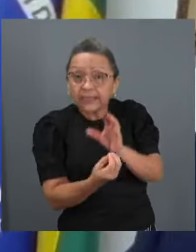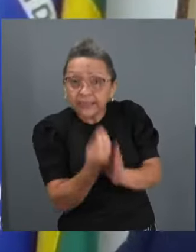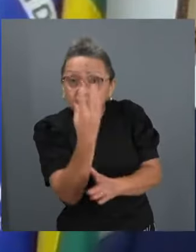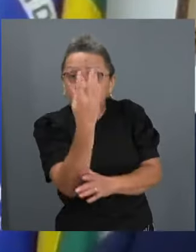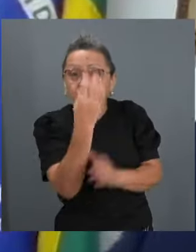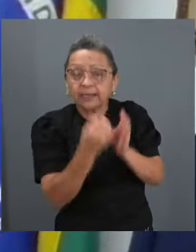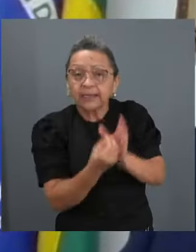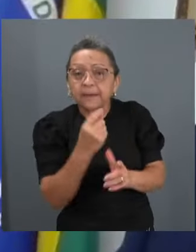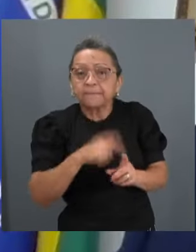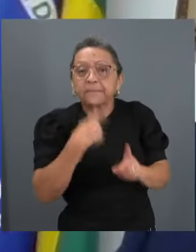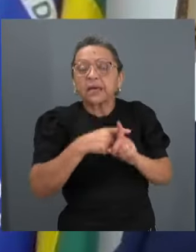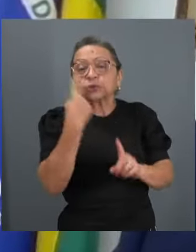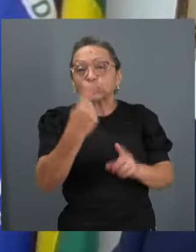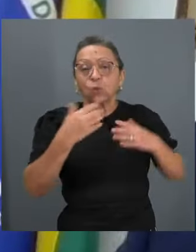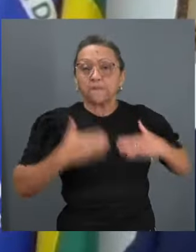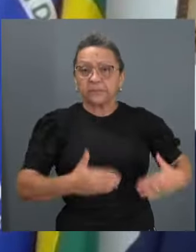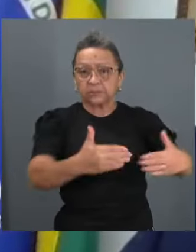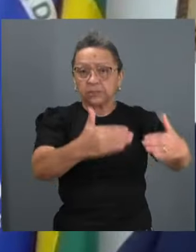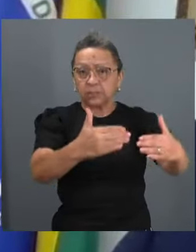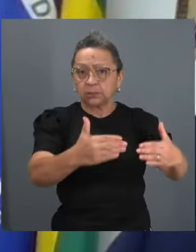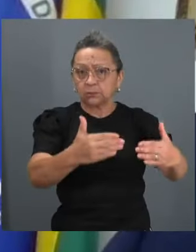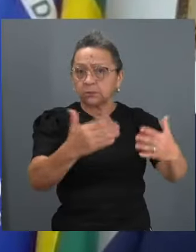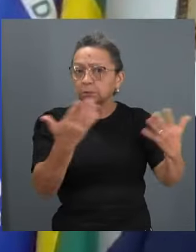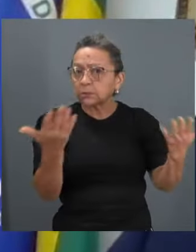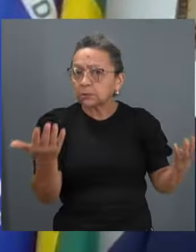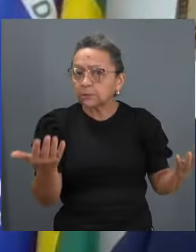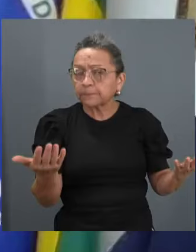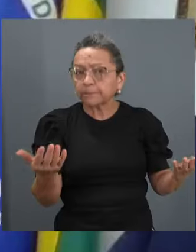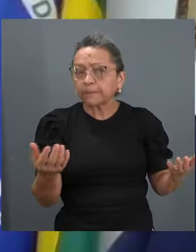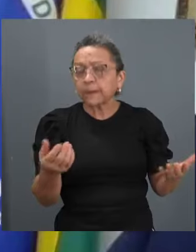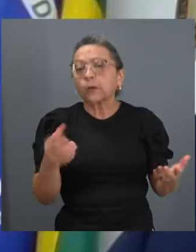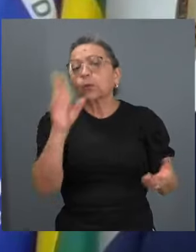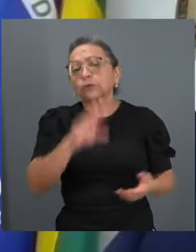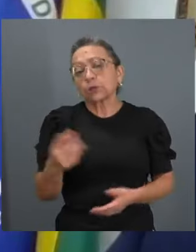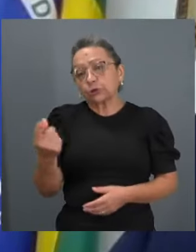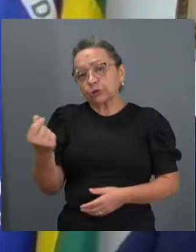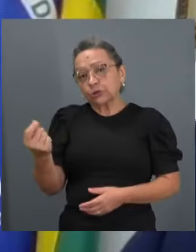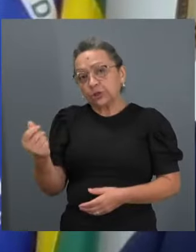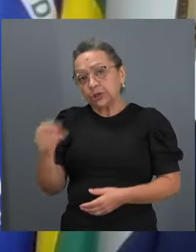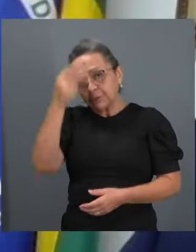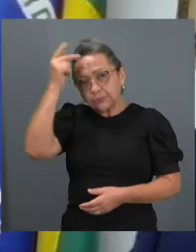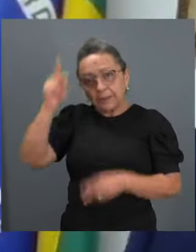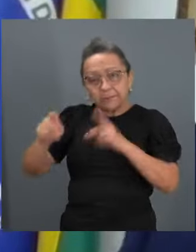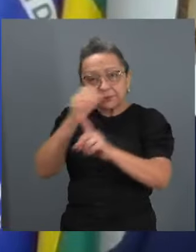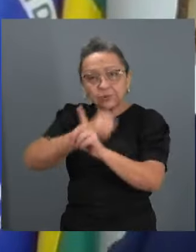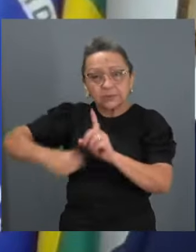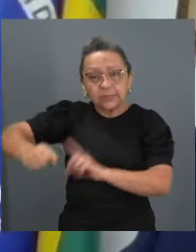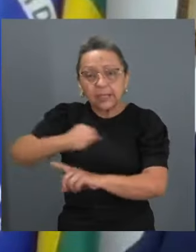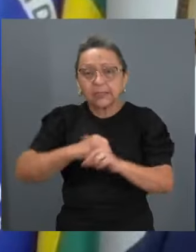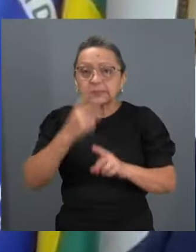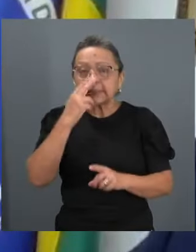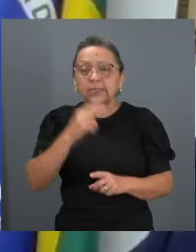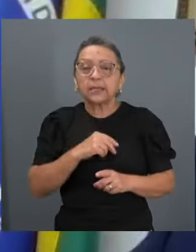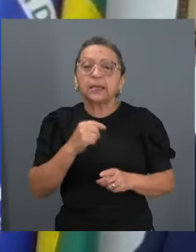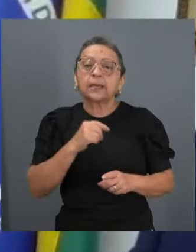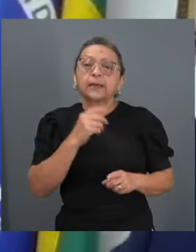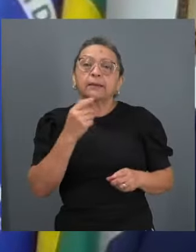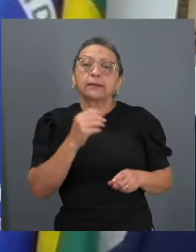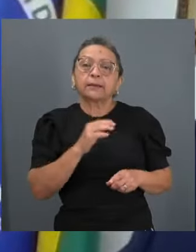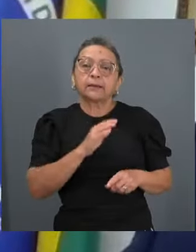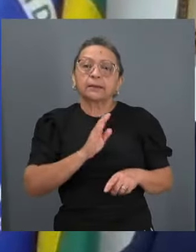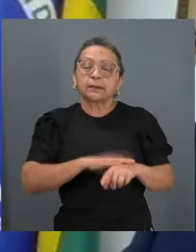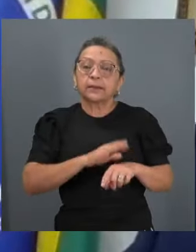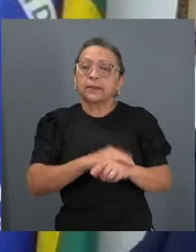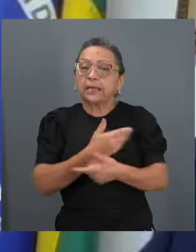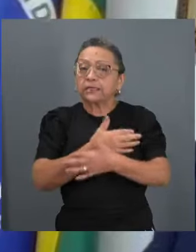batendo recorde de ministérios aí, com dinheiro do contribuinte, inchando a máquina, e são craques